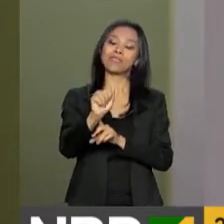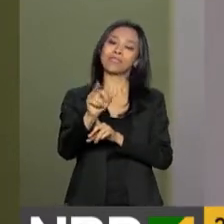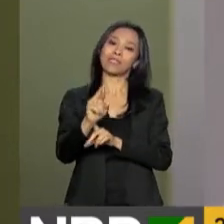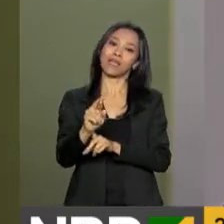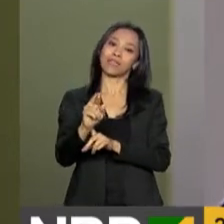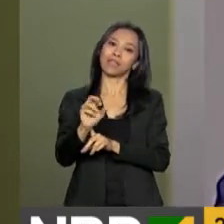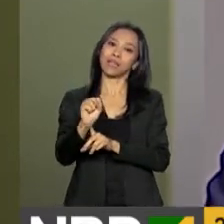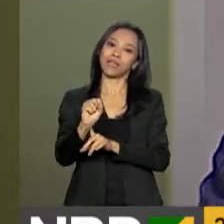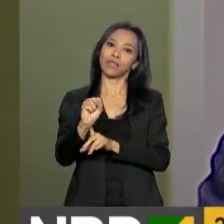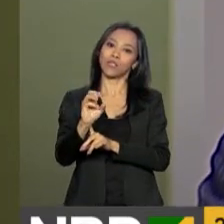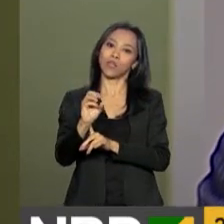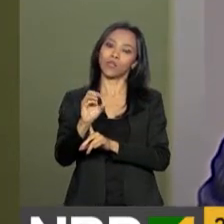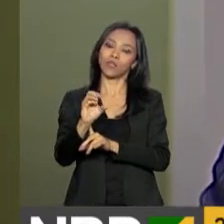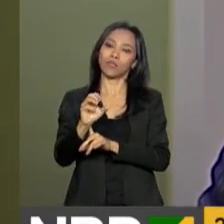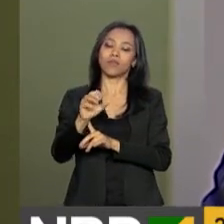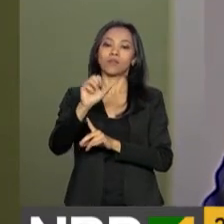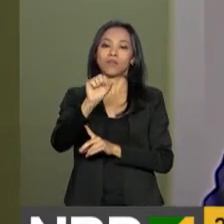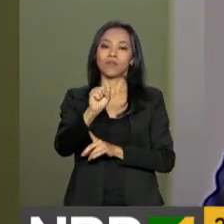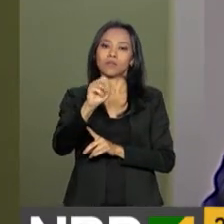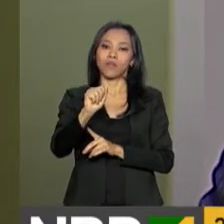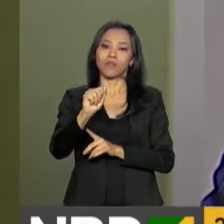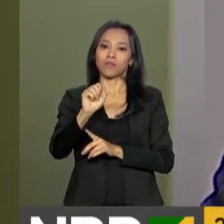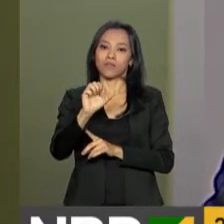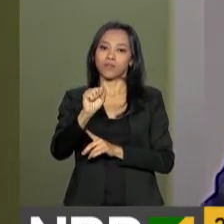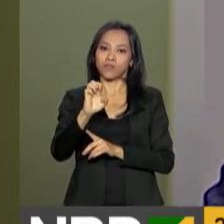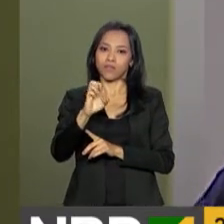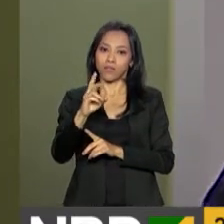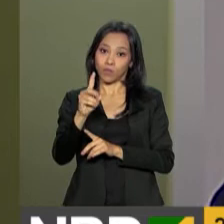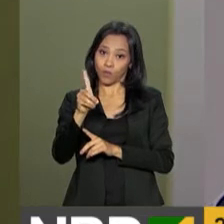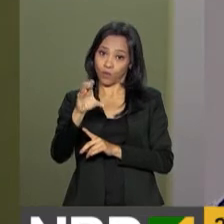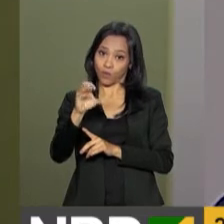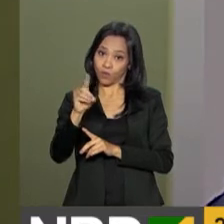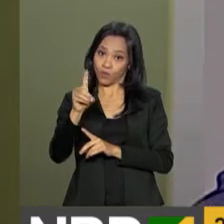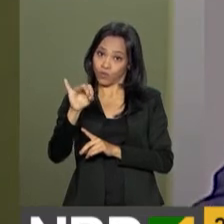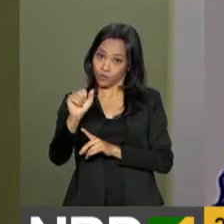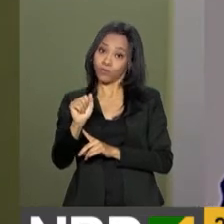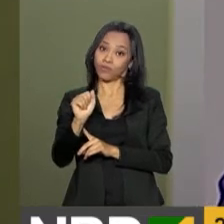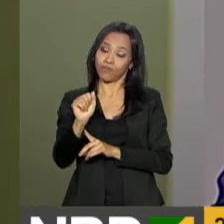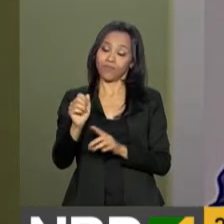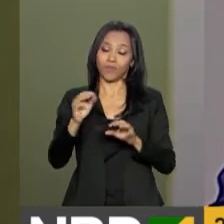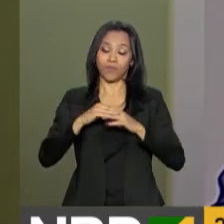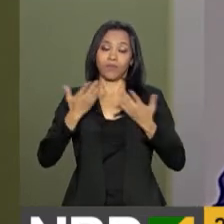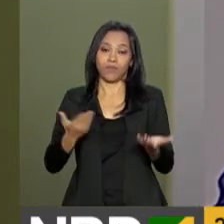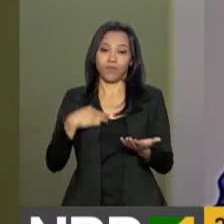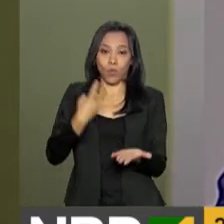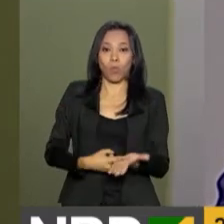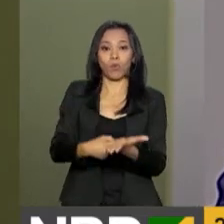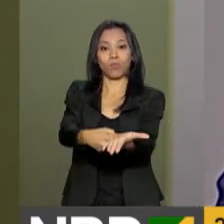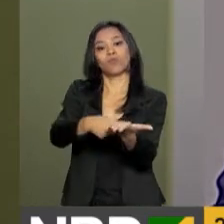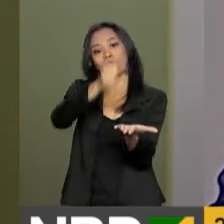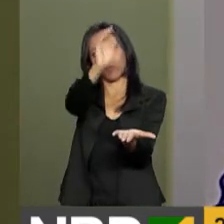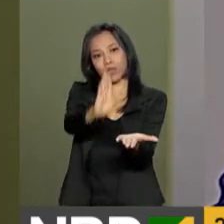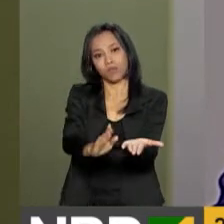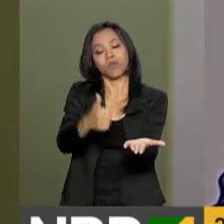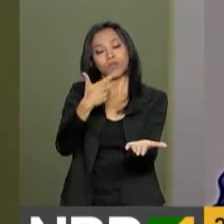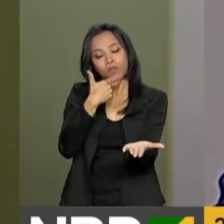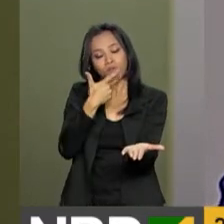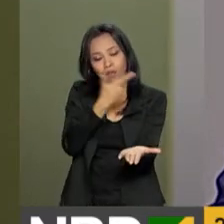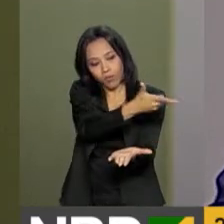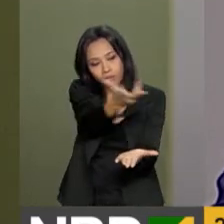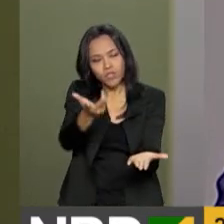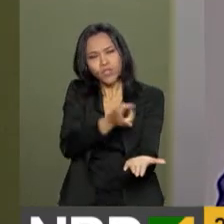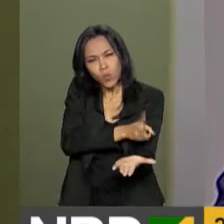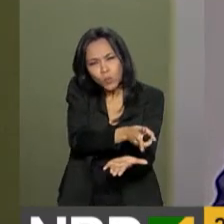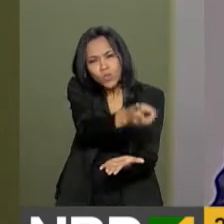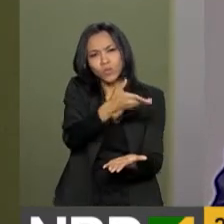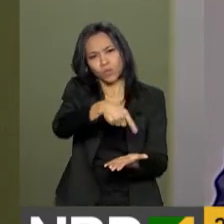ao brasil portanto ao cumprimentá los mais uma vez eu desejo que continuem as